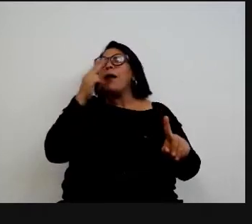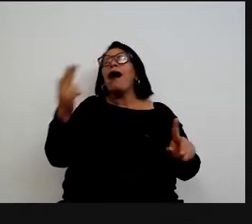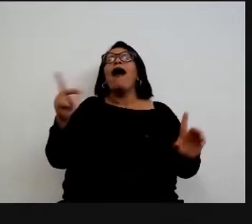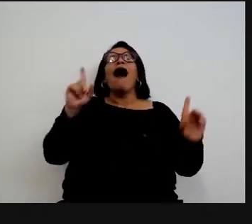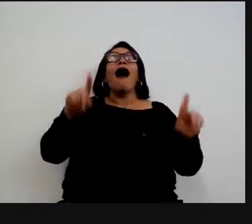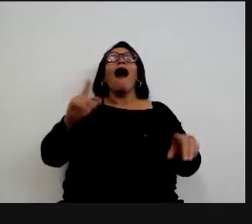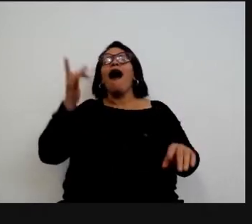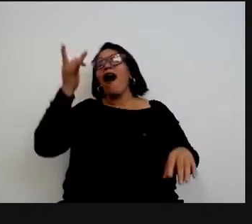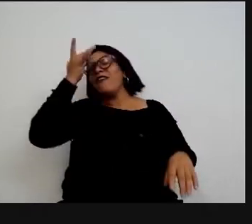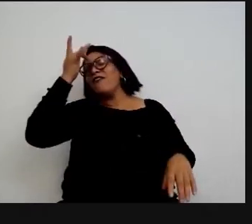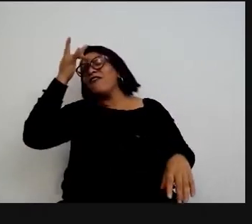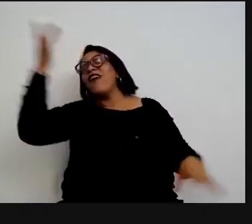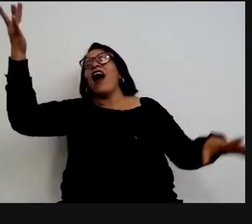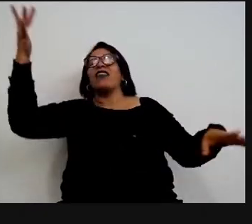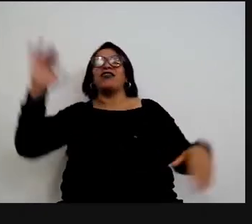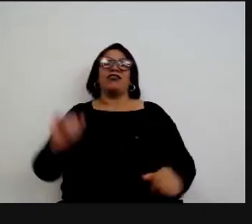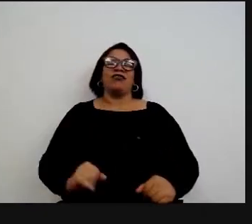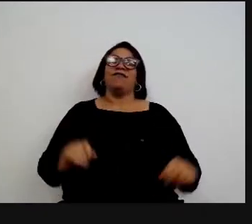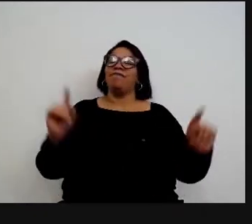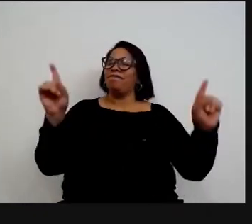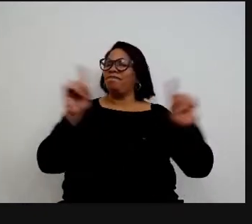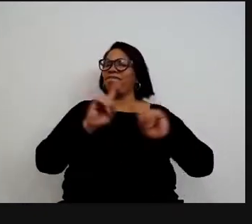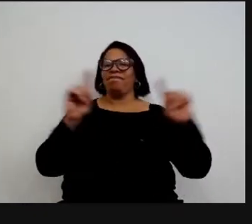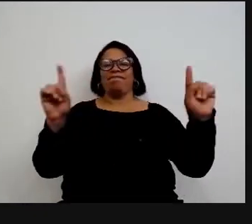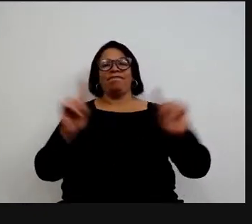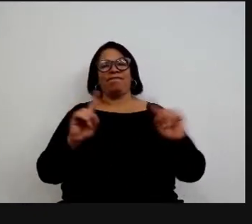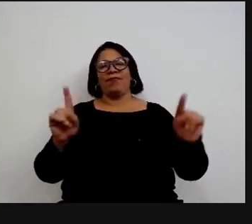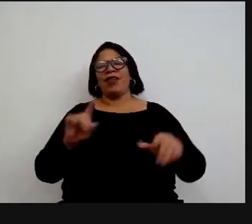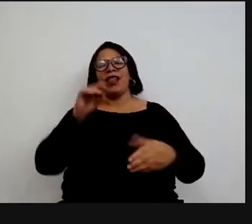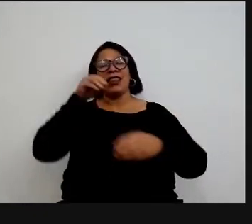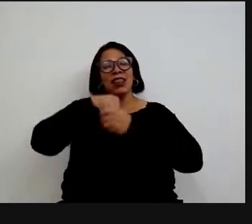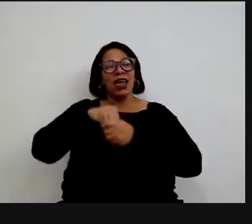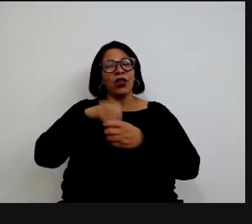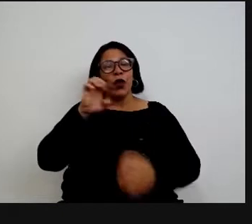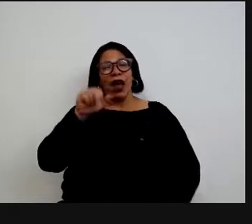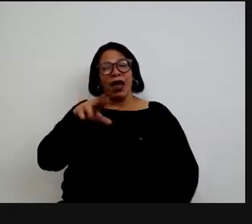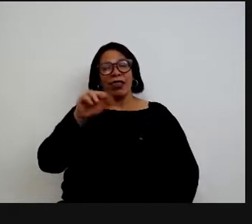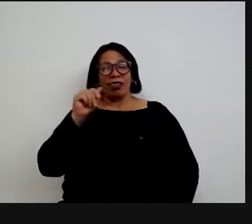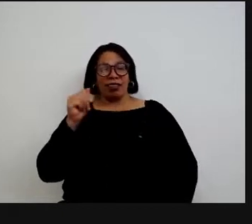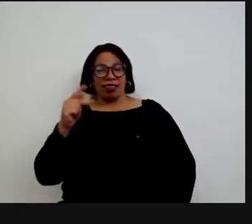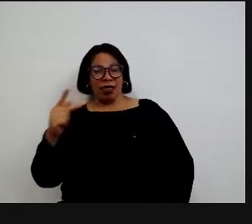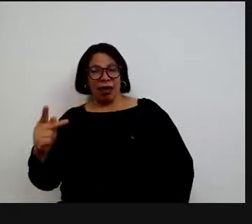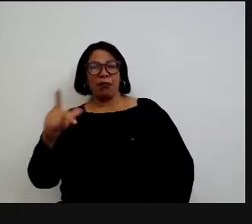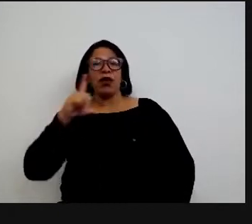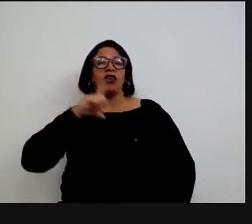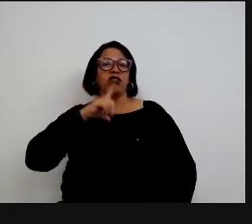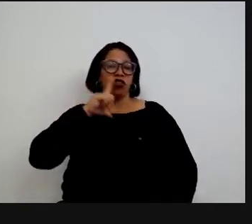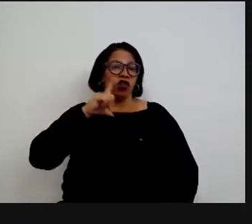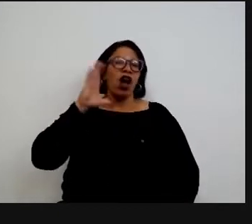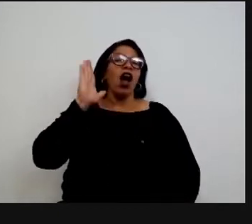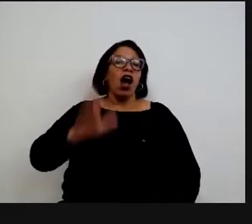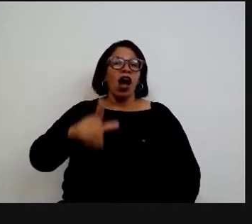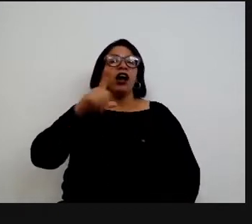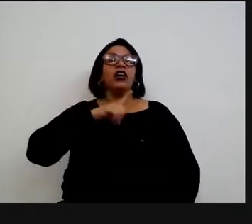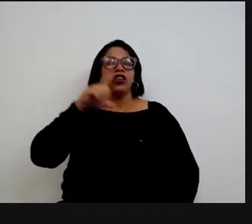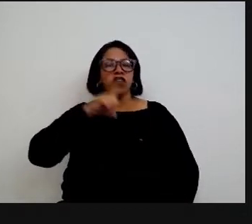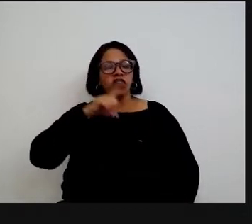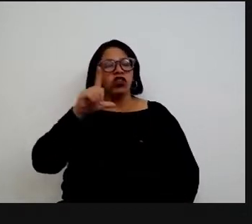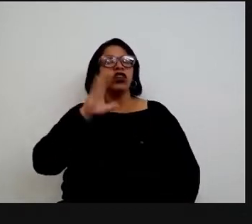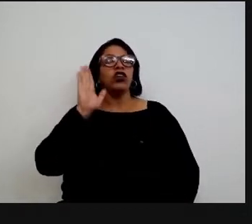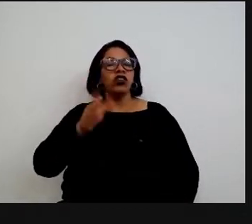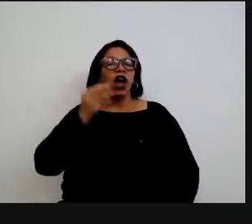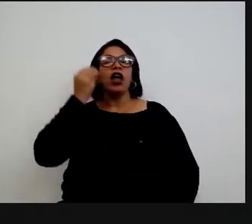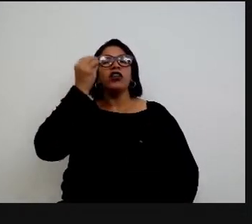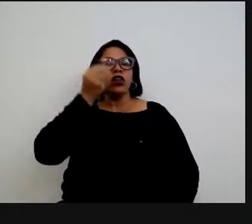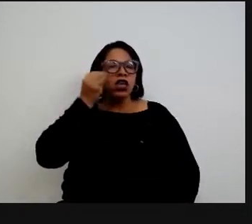fora que foi fácil, mas ali, internamente, nós, claro que já tínhamos a IVG consolidada,